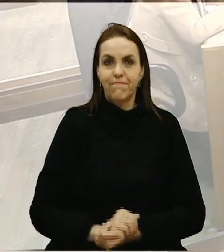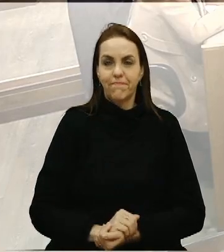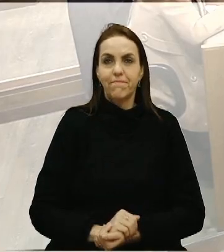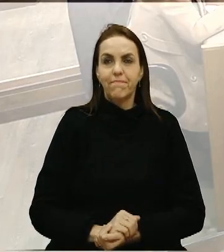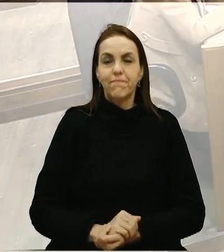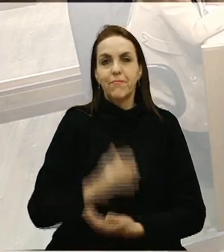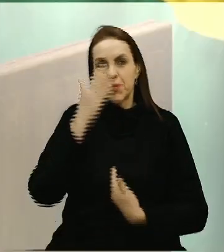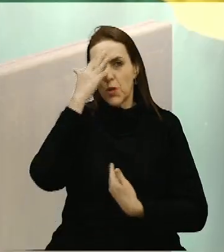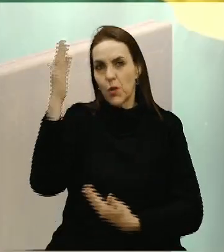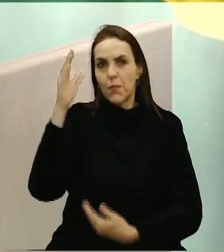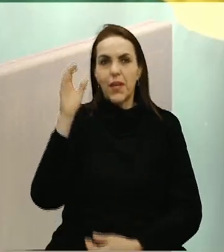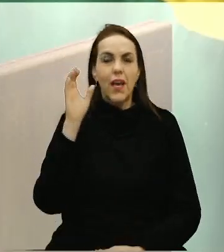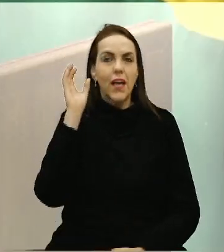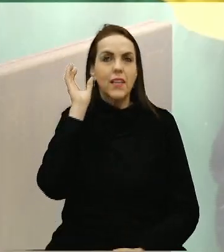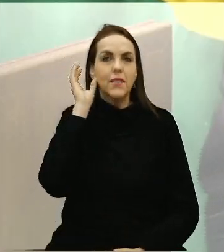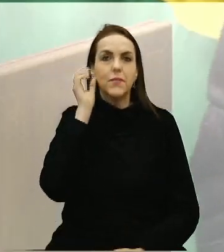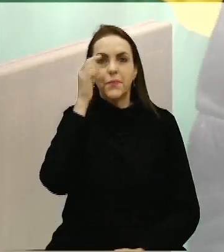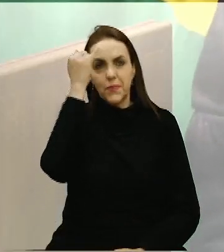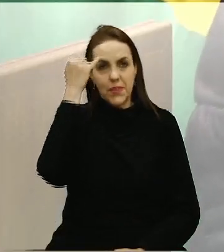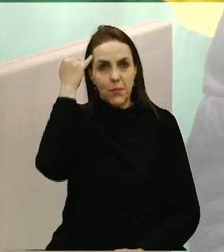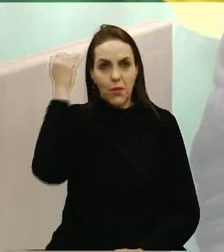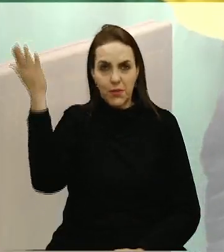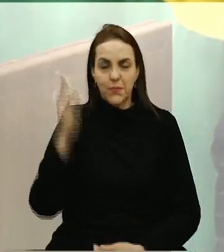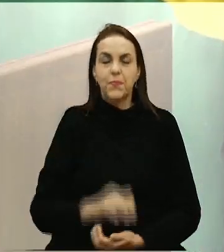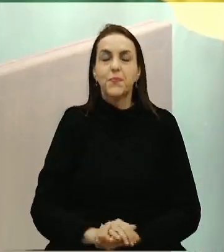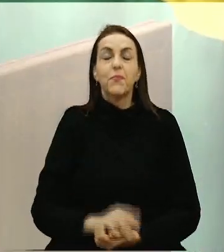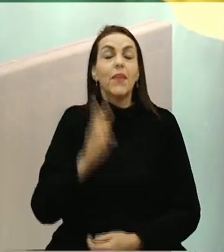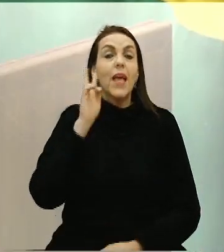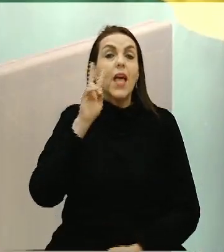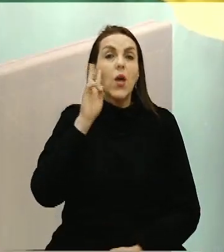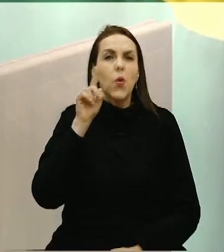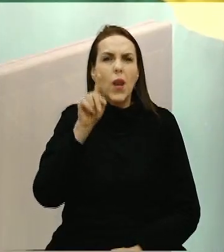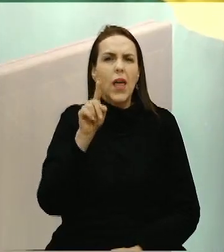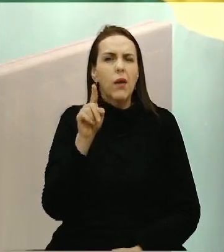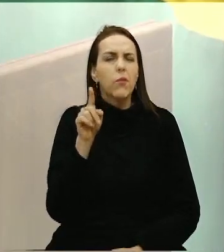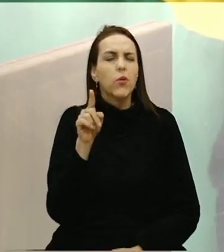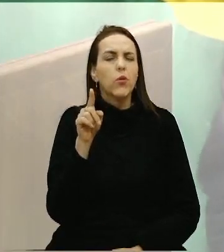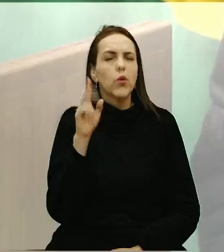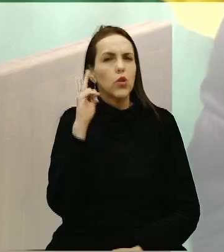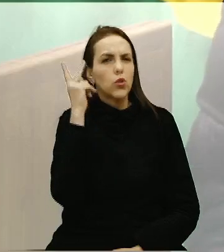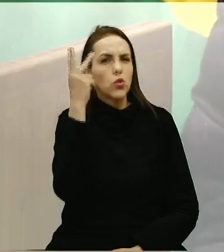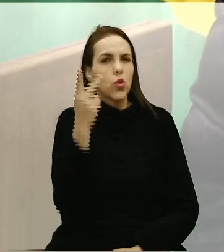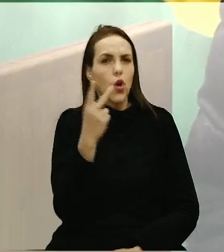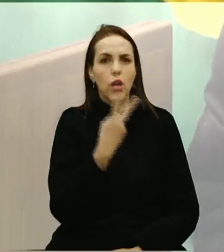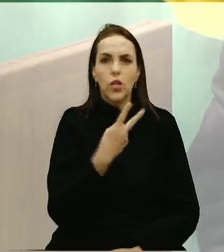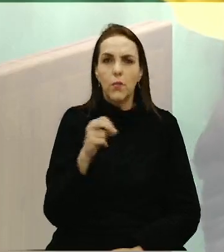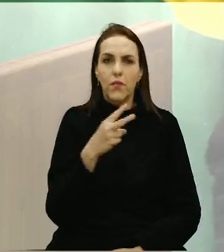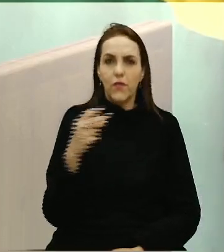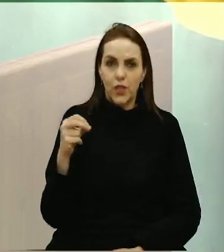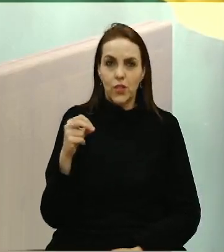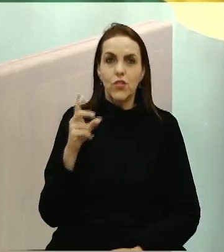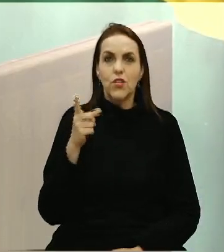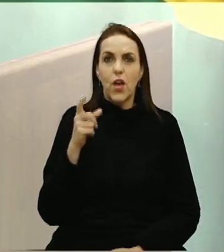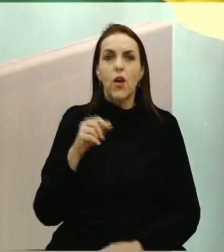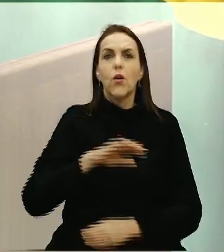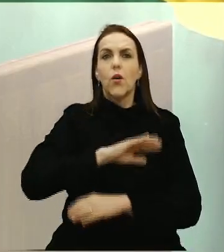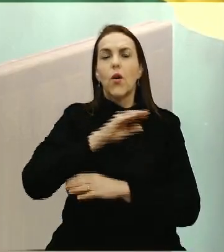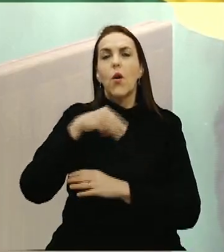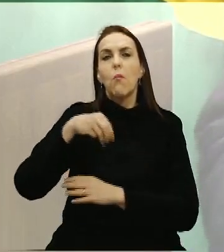lembro de uma história que em 2020 eu estava vindo do Monte Carmelo, ali pela Avenida Bom